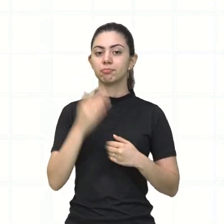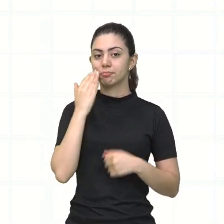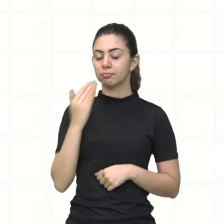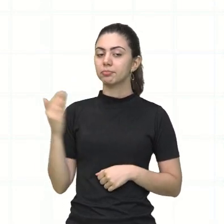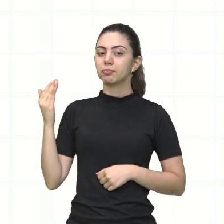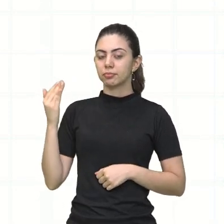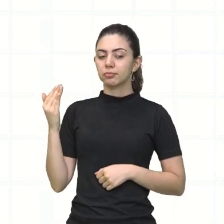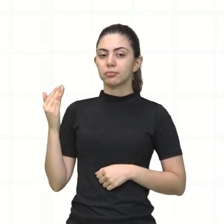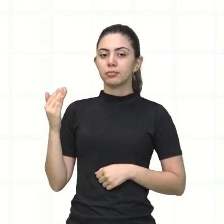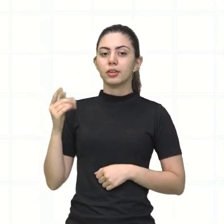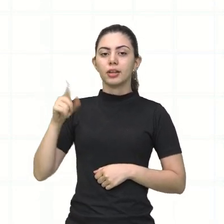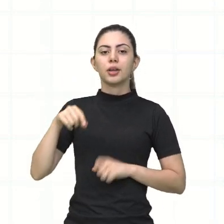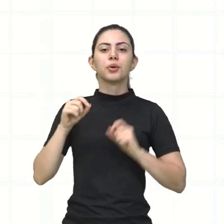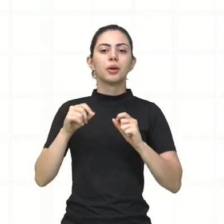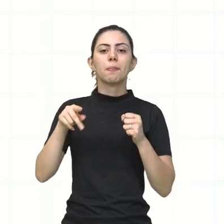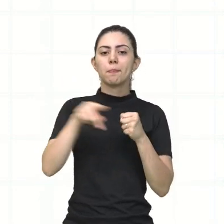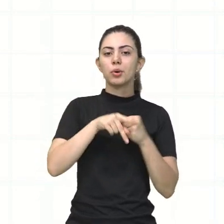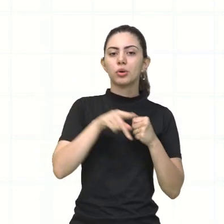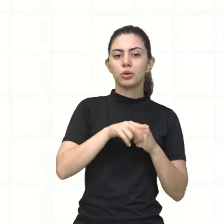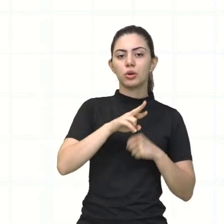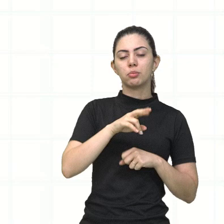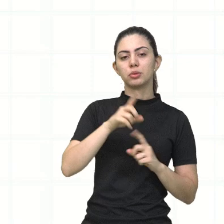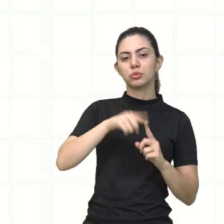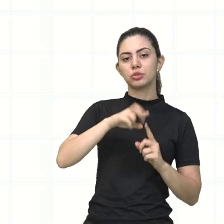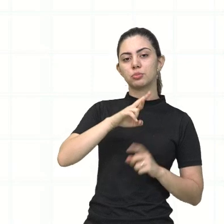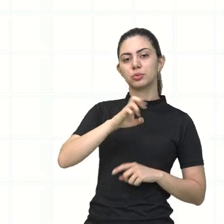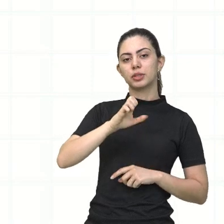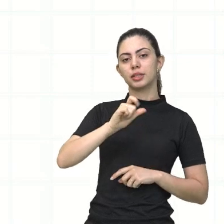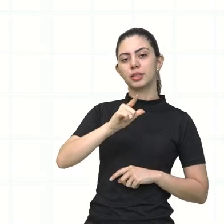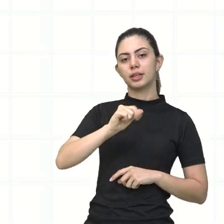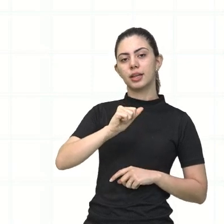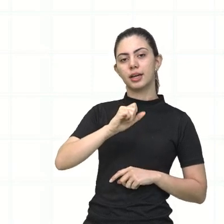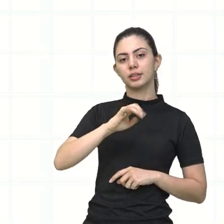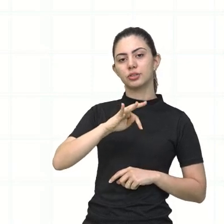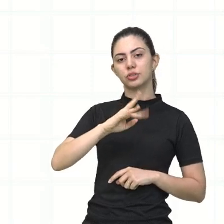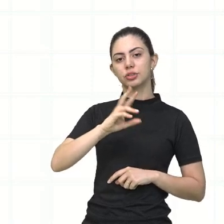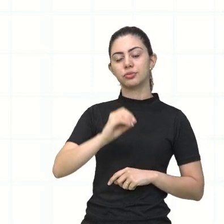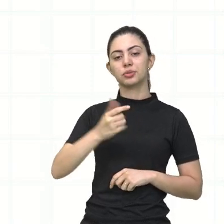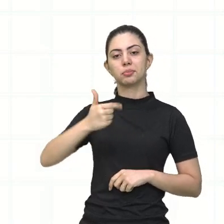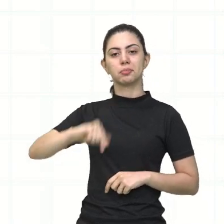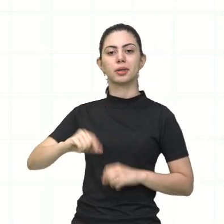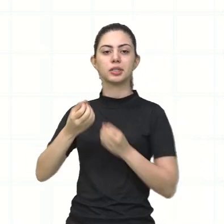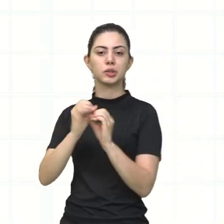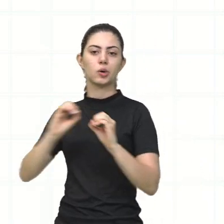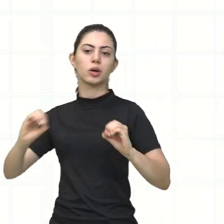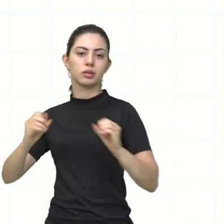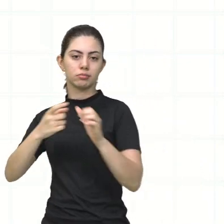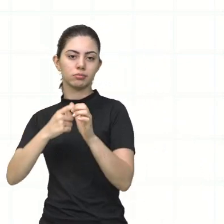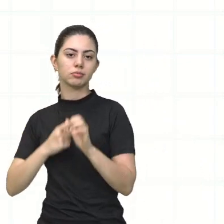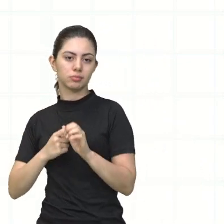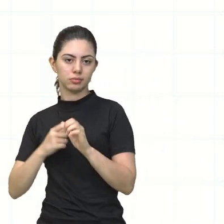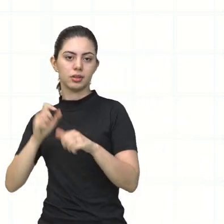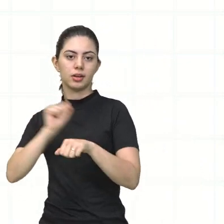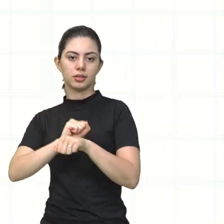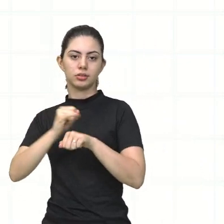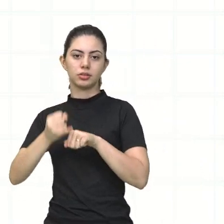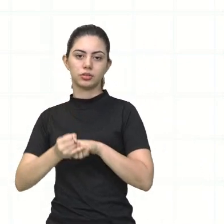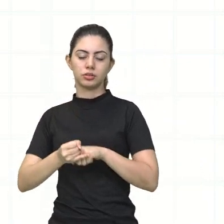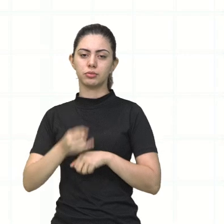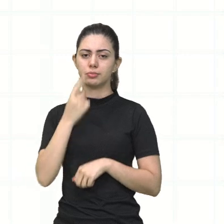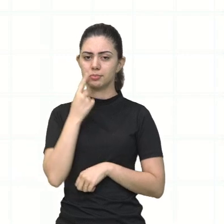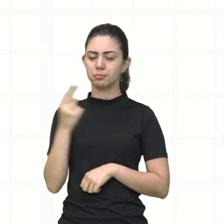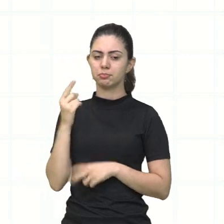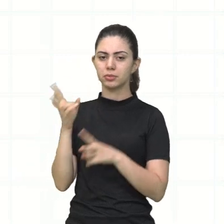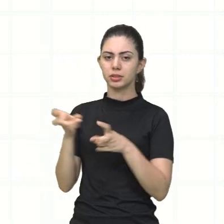Pronomes relativos e as orações subordinadas. Adjetivos. O pronome relativo que, vocês repararam que a maioria